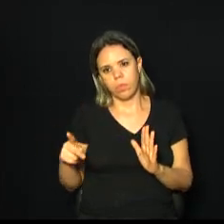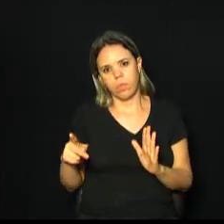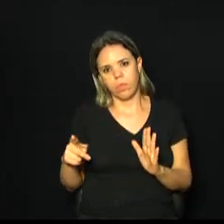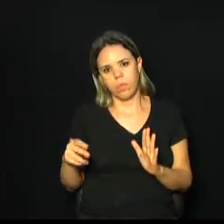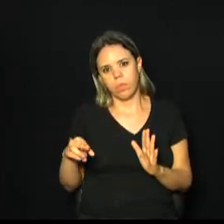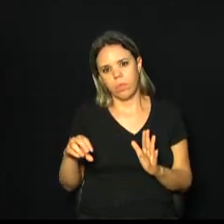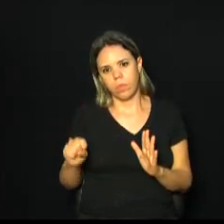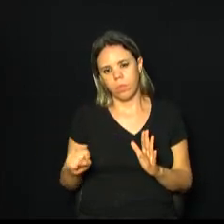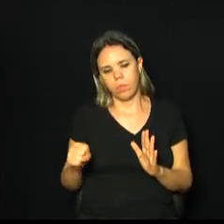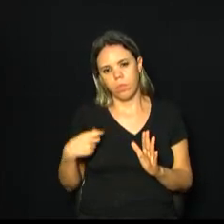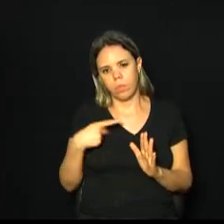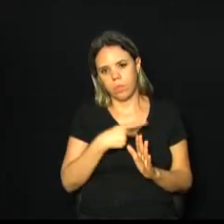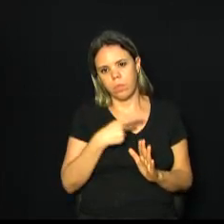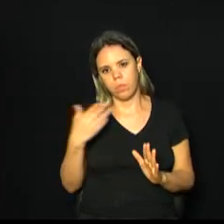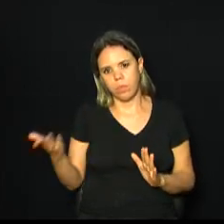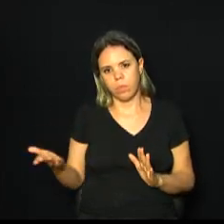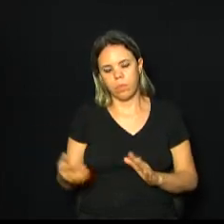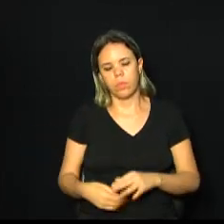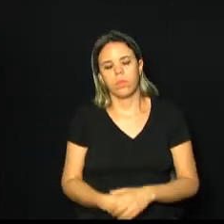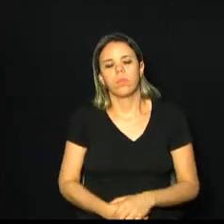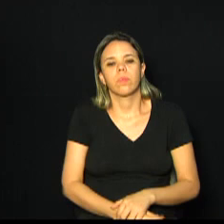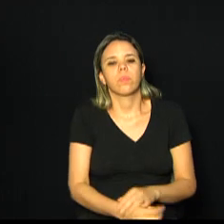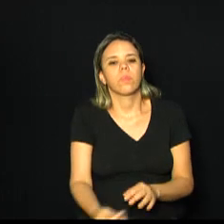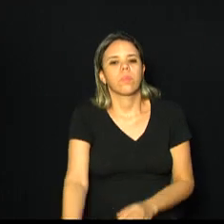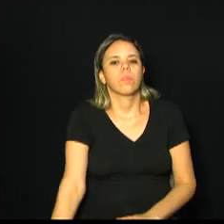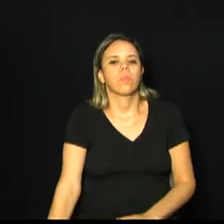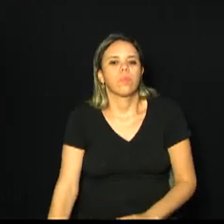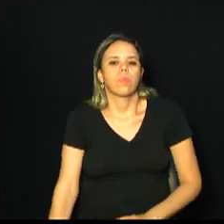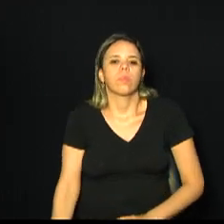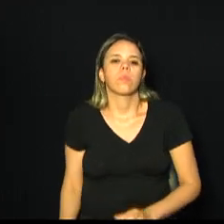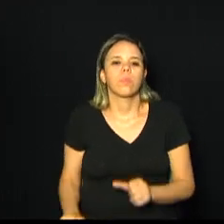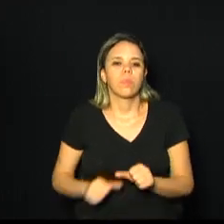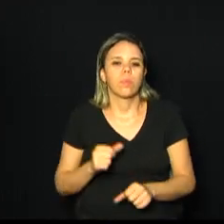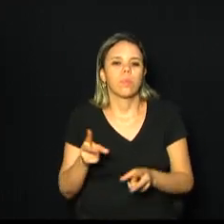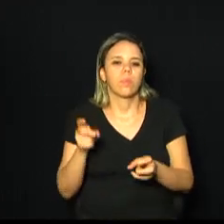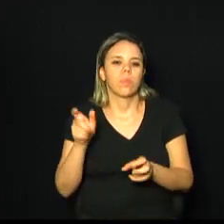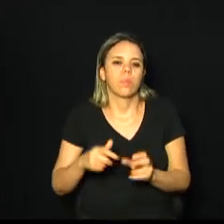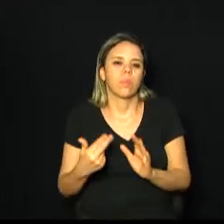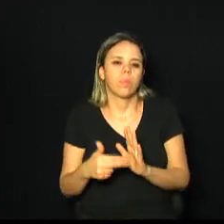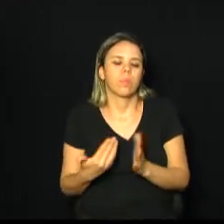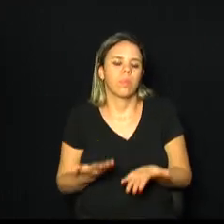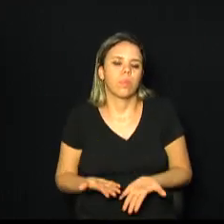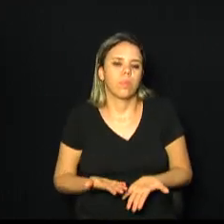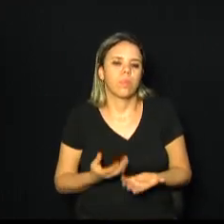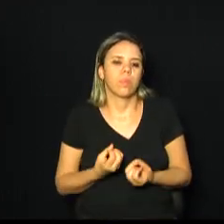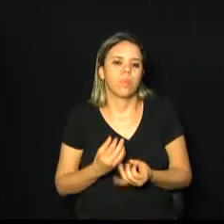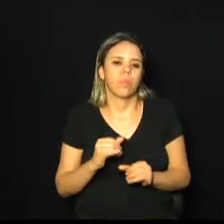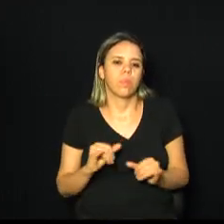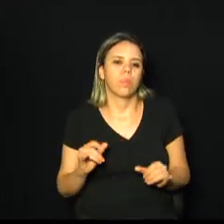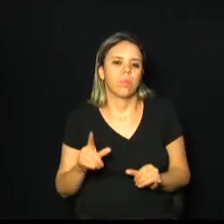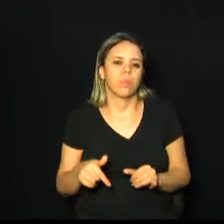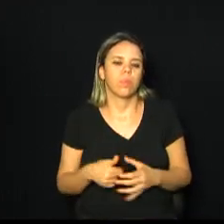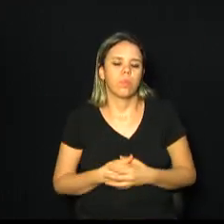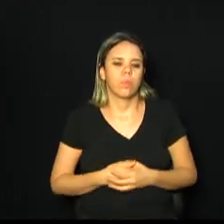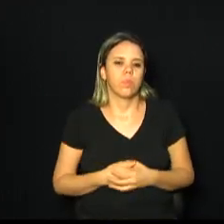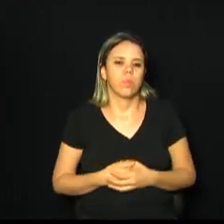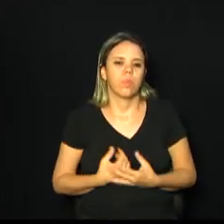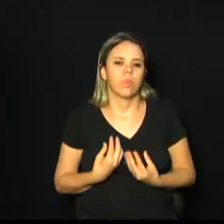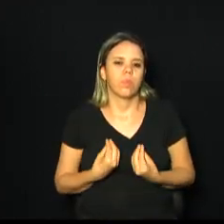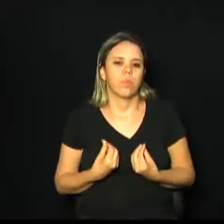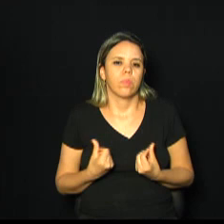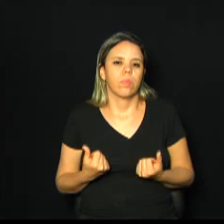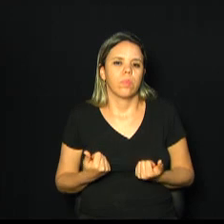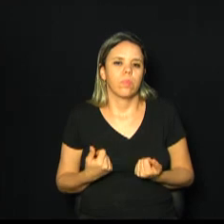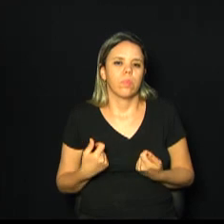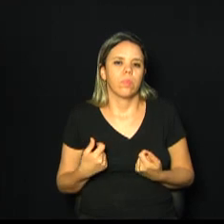Marcos, o pastor, eu tornei ele uma pessoa identificável. E essa informação é sensível. Ela tem que